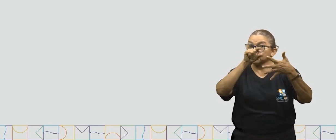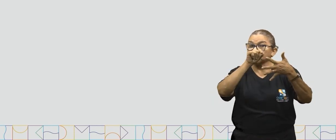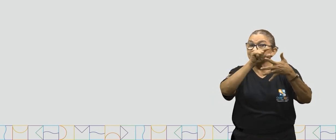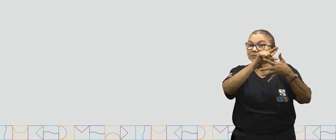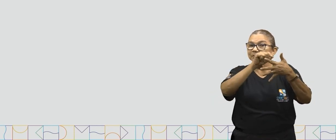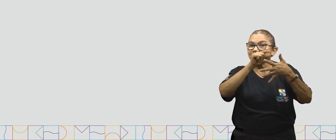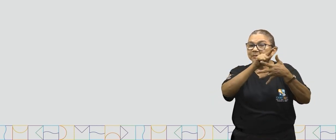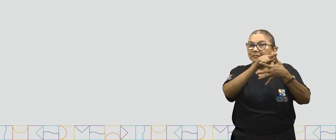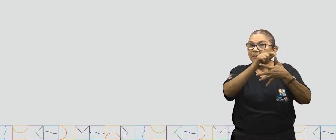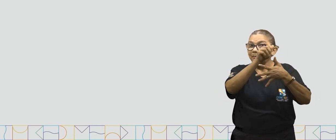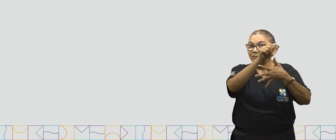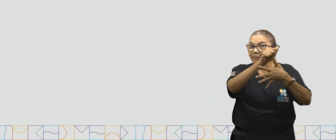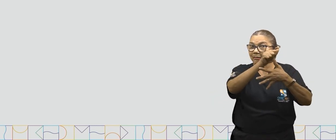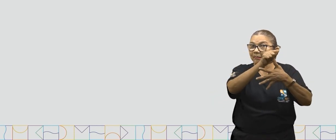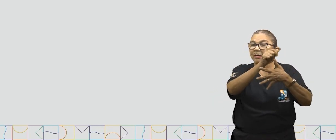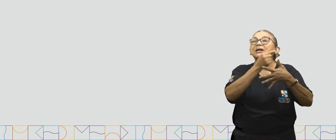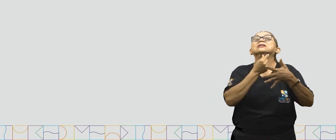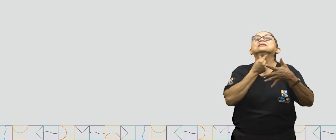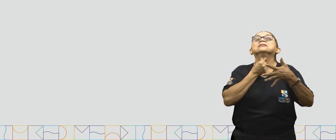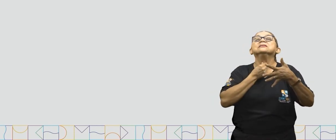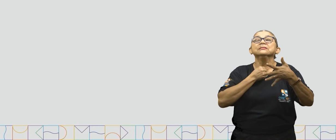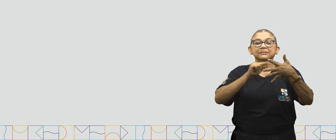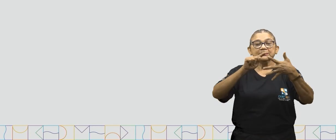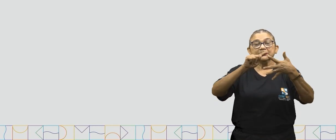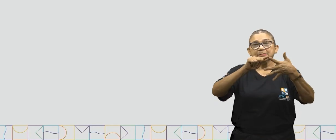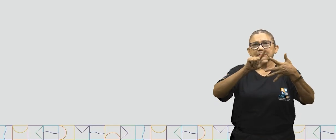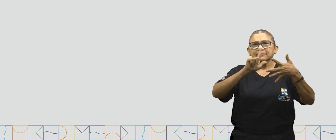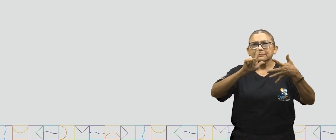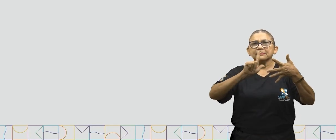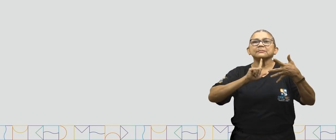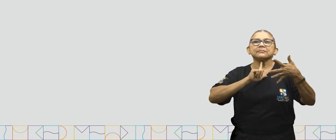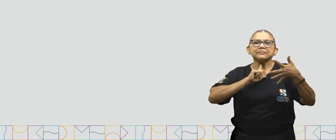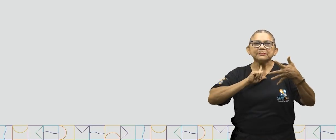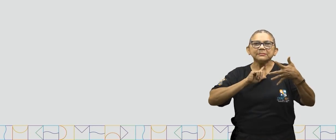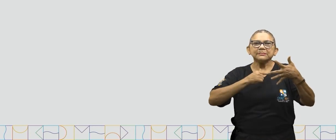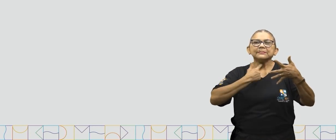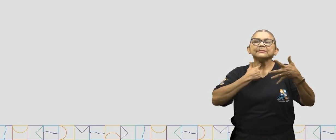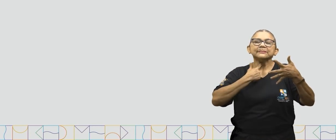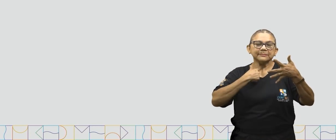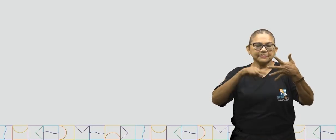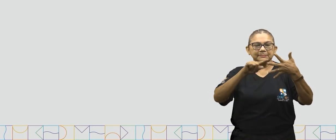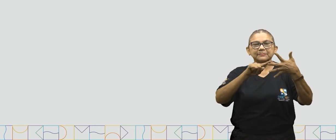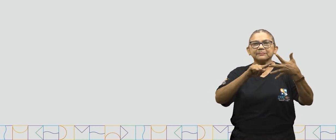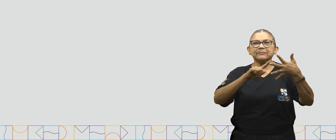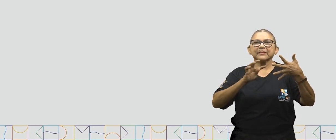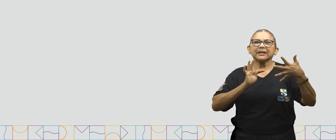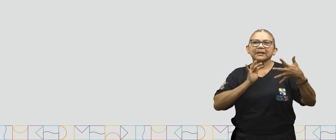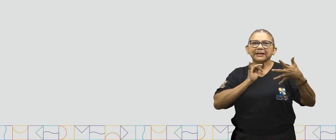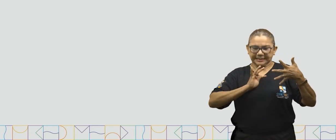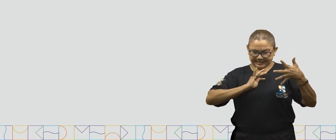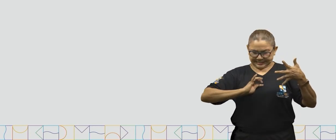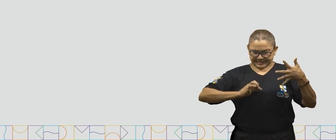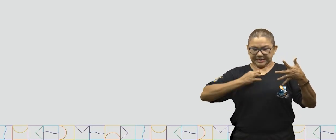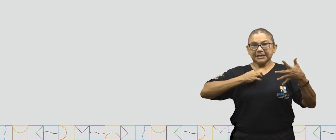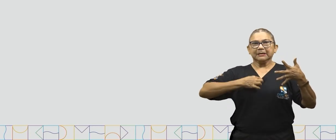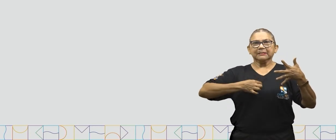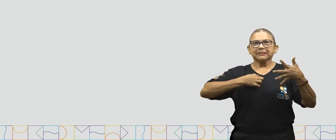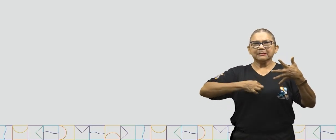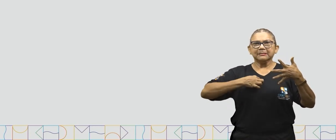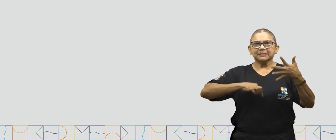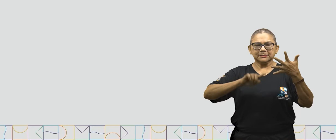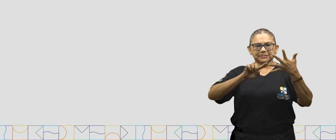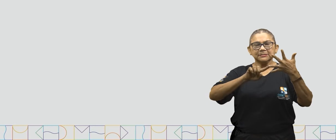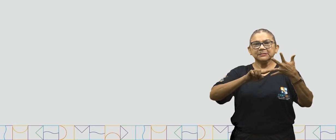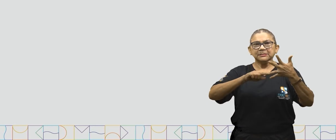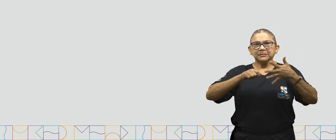A. Letra B, laringe. Letra C, traqueia. Letra D,